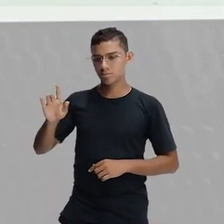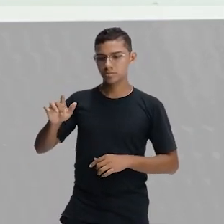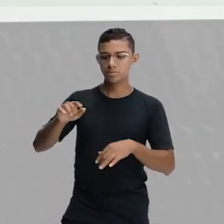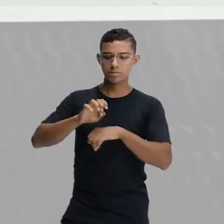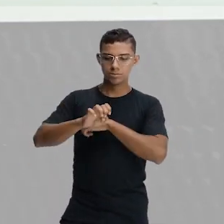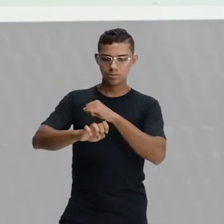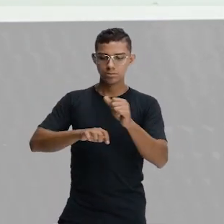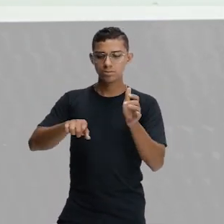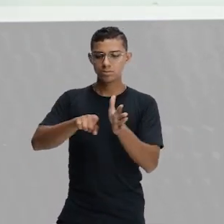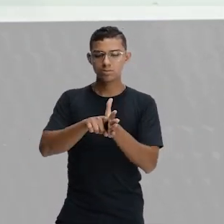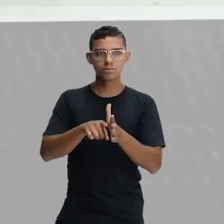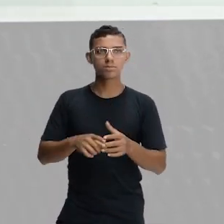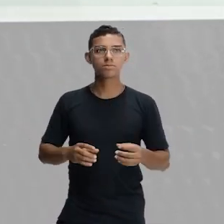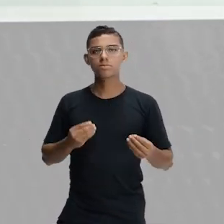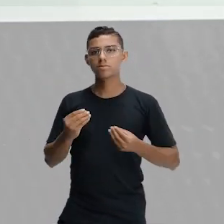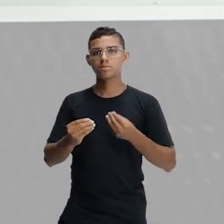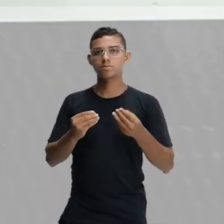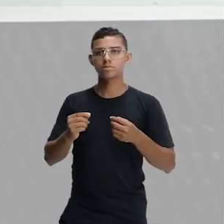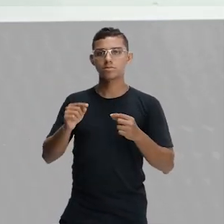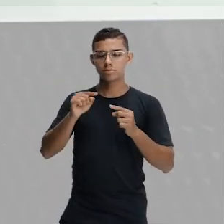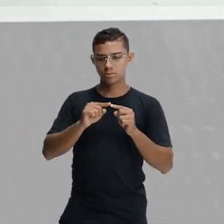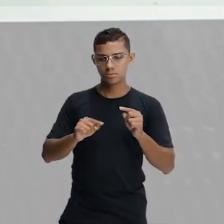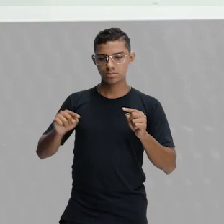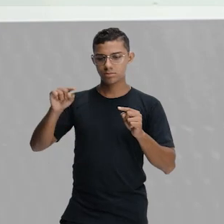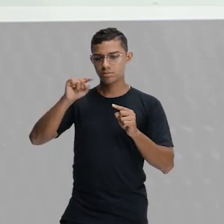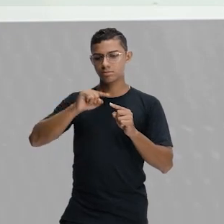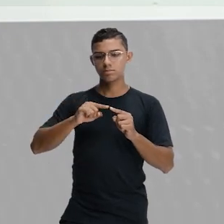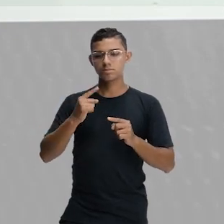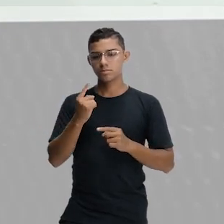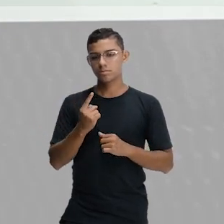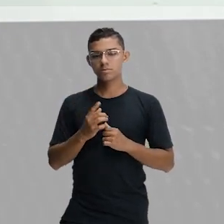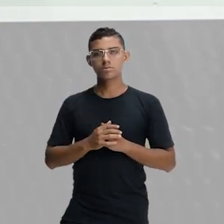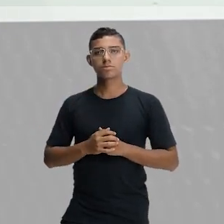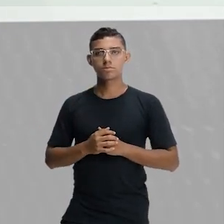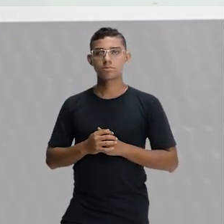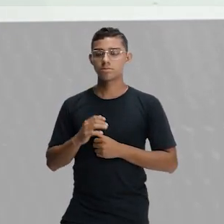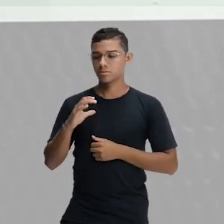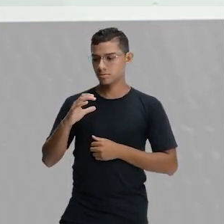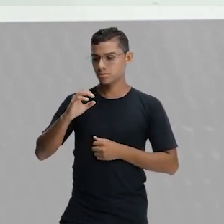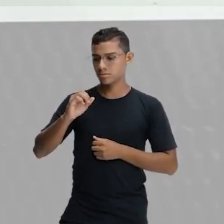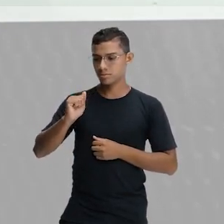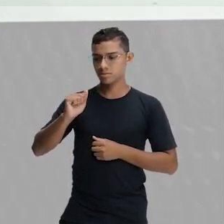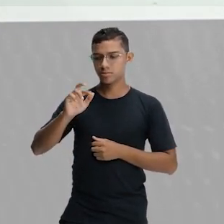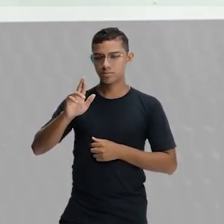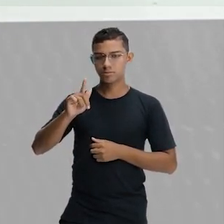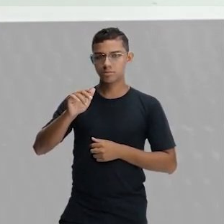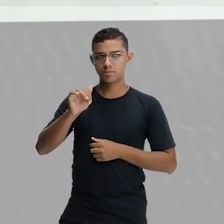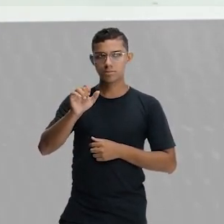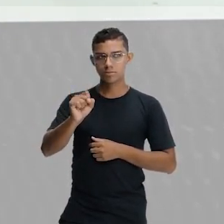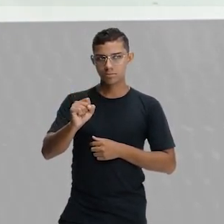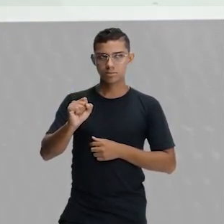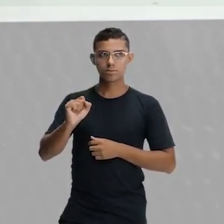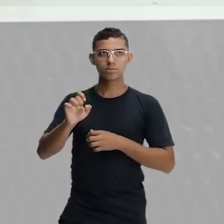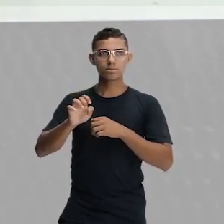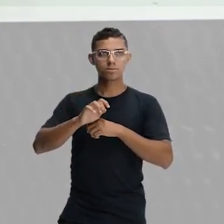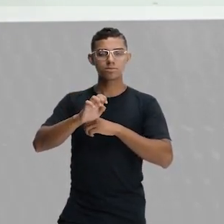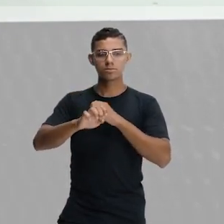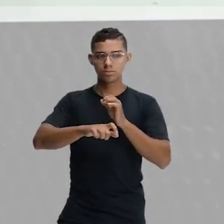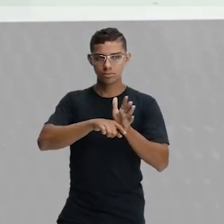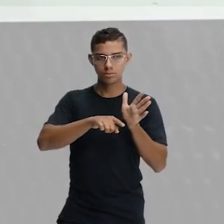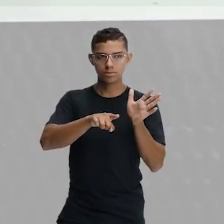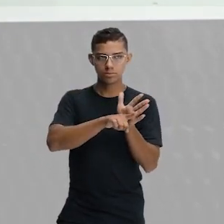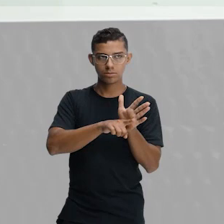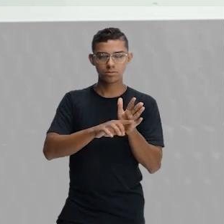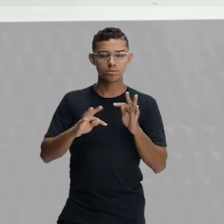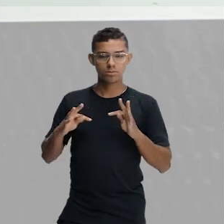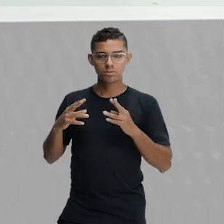Quando eles se tocam, é como se eles formassem um corpo só. E essas cargas negativas elas vão se somar e se distribuir por